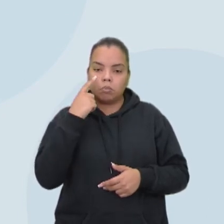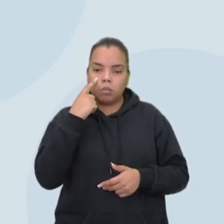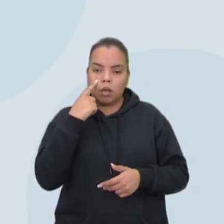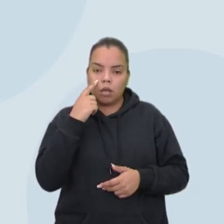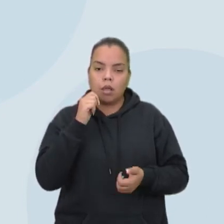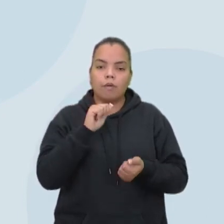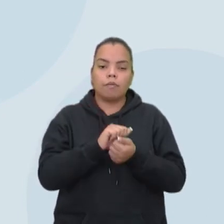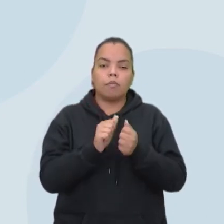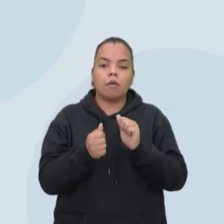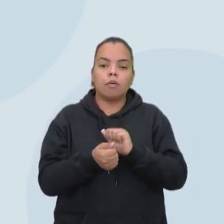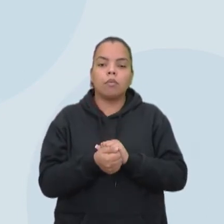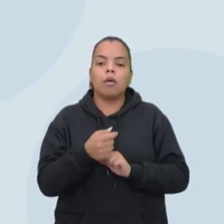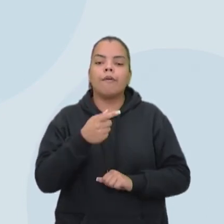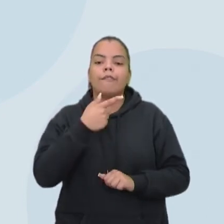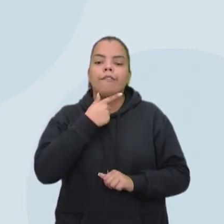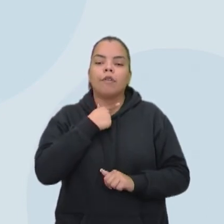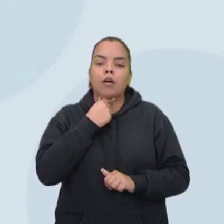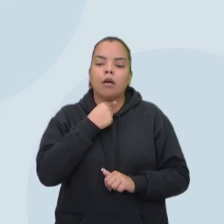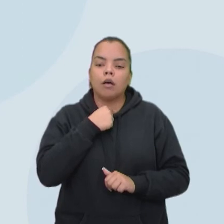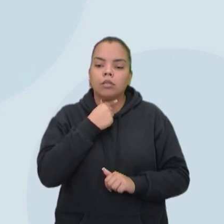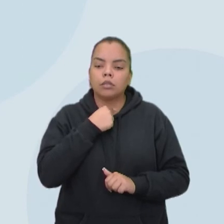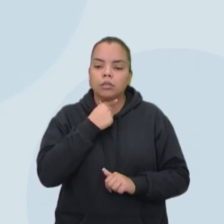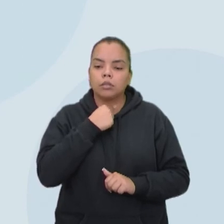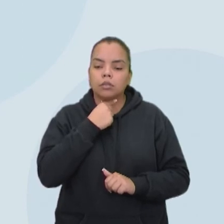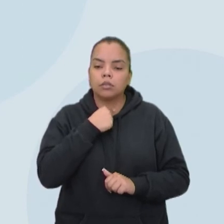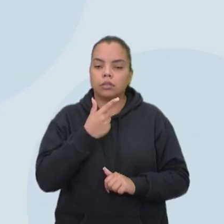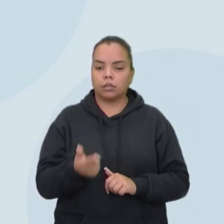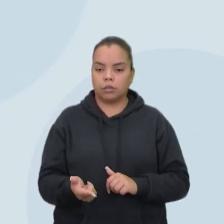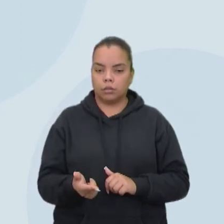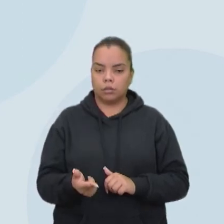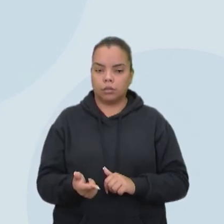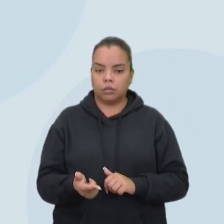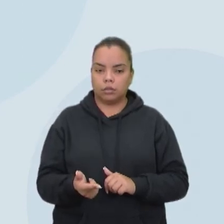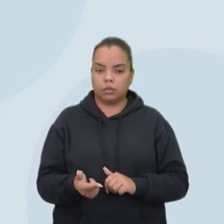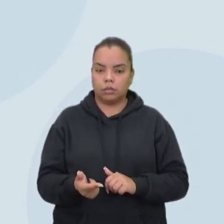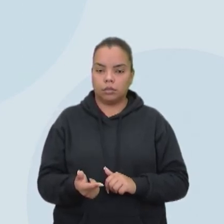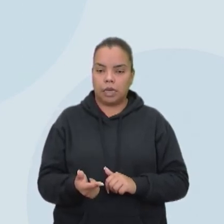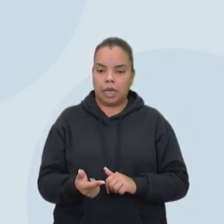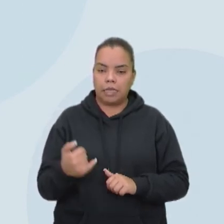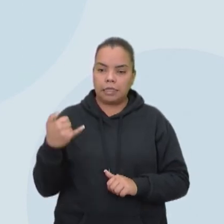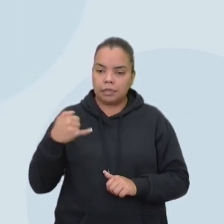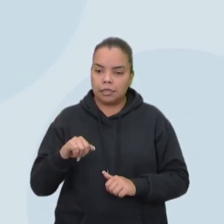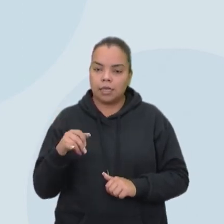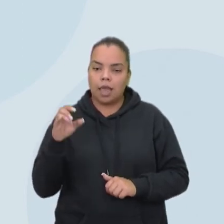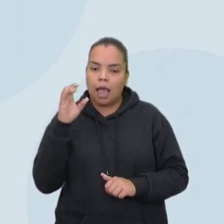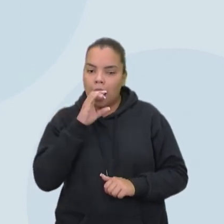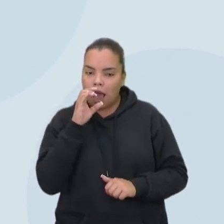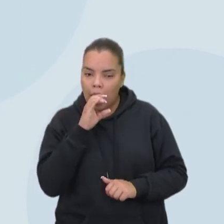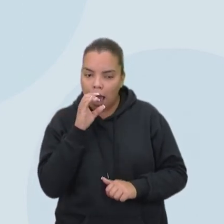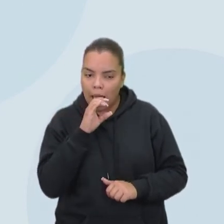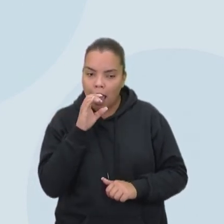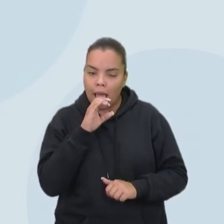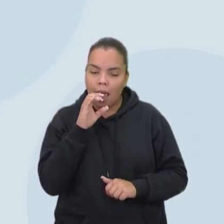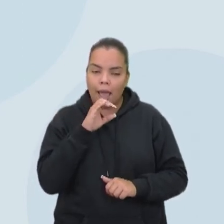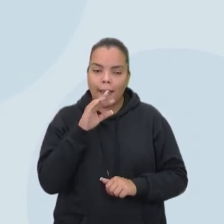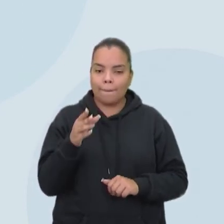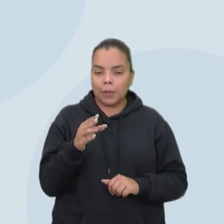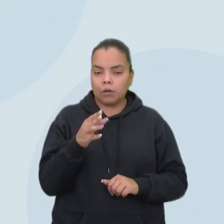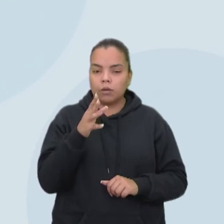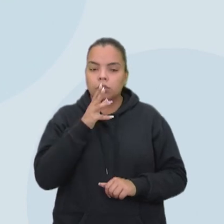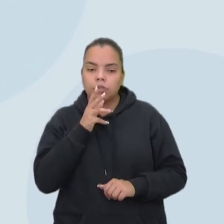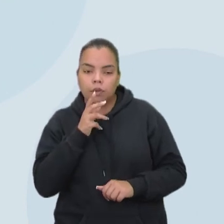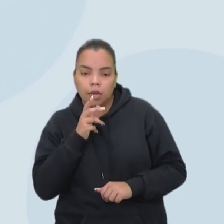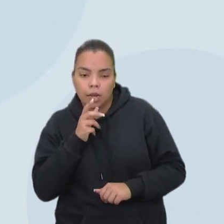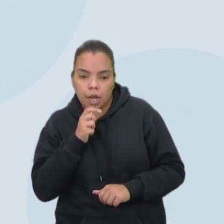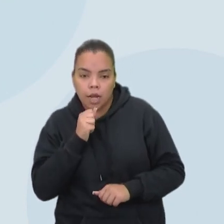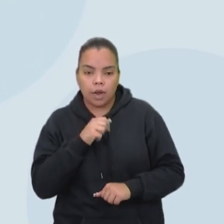qualidade de voz, né? Se a sua voz... Não é se a sua voz é bonita ou feia, tá? Porque aí se fosse assim eu não estaria nem aqui, né, Ilana? Eu